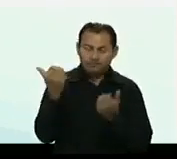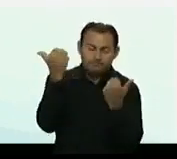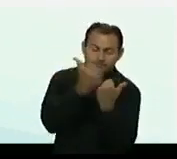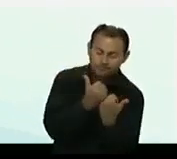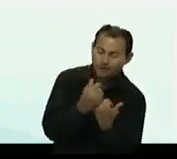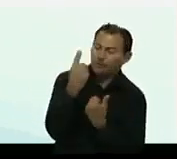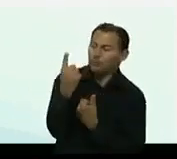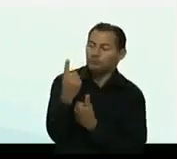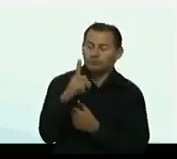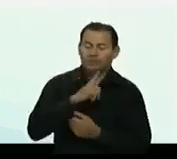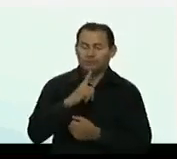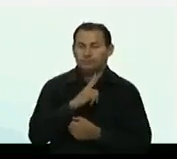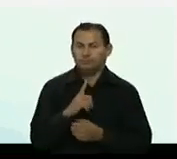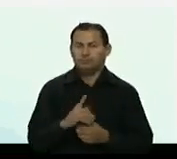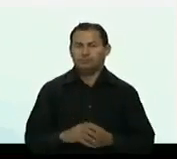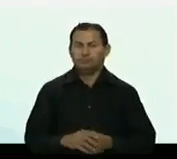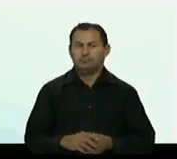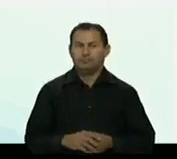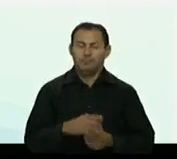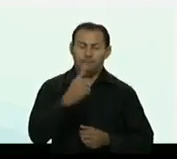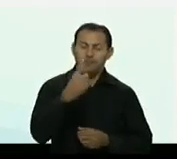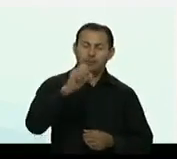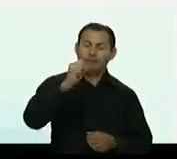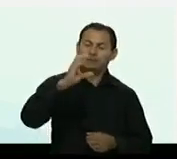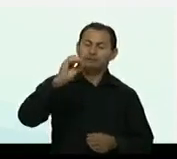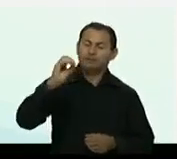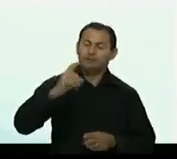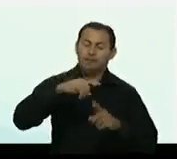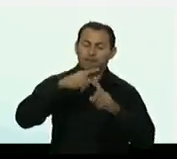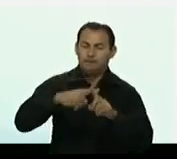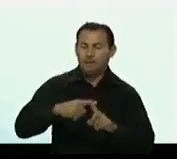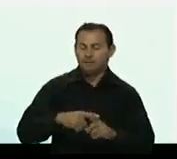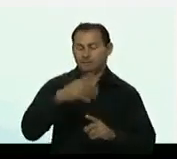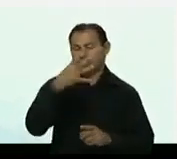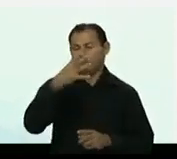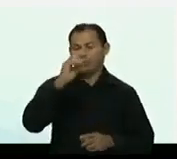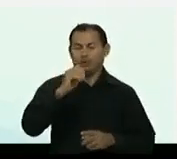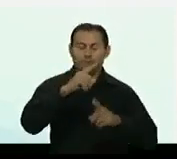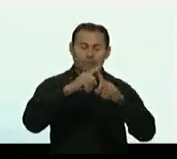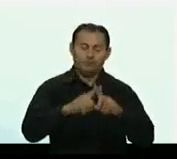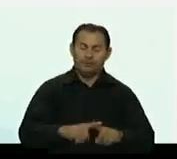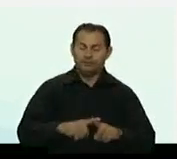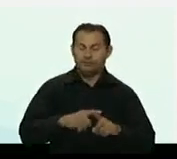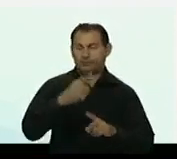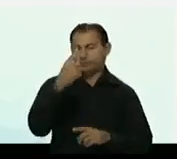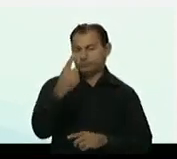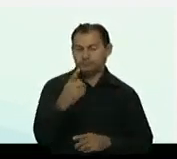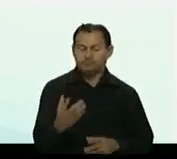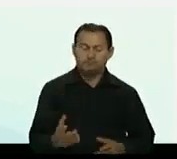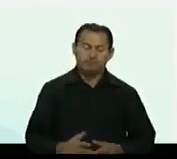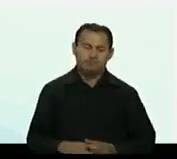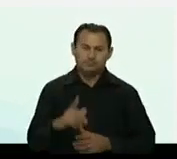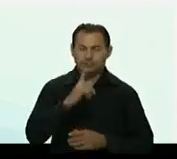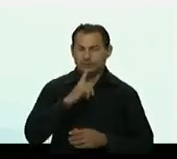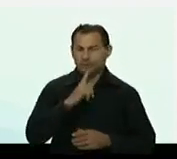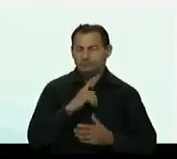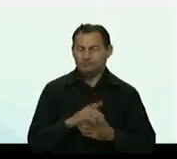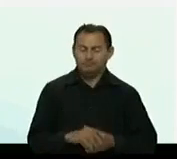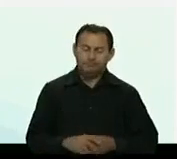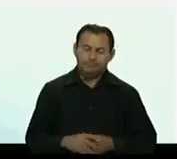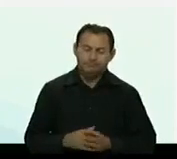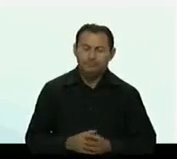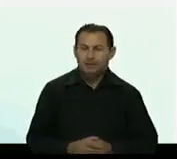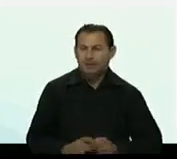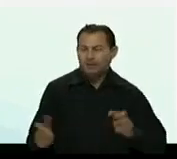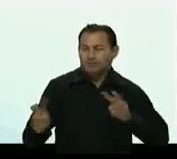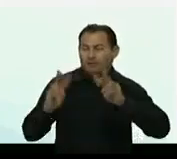substituindo 1, teremos 1.800 mais 40 vezes 1. Então, teremos